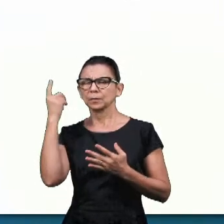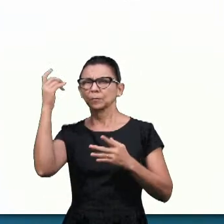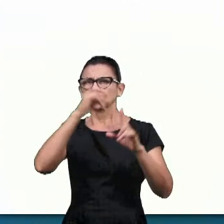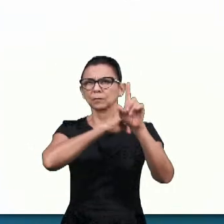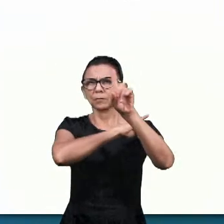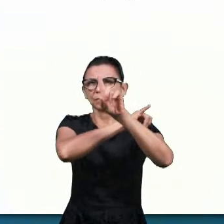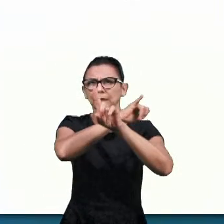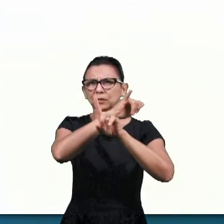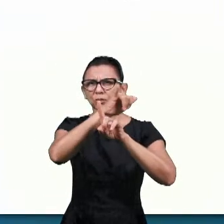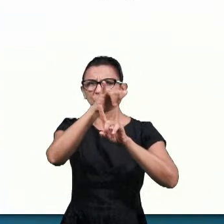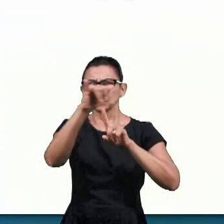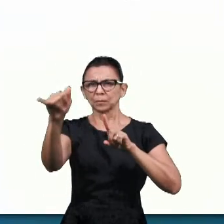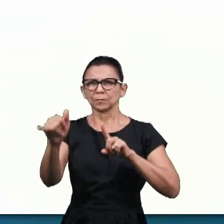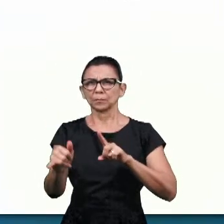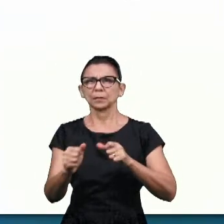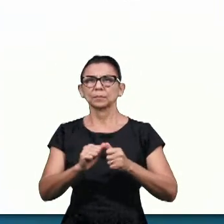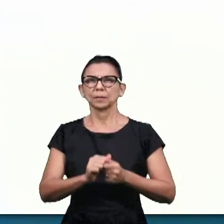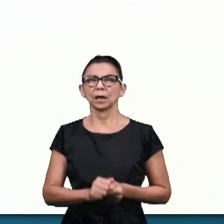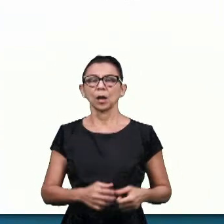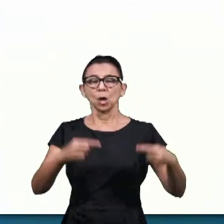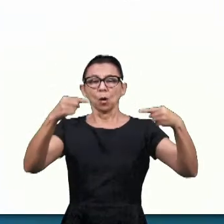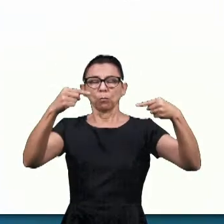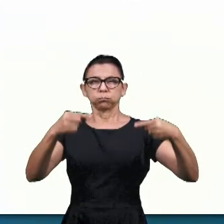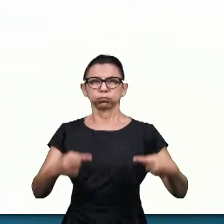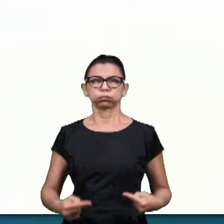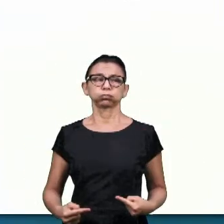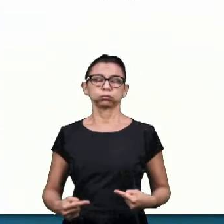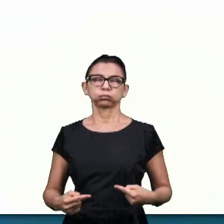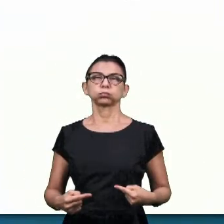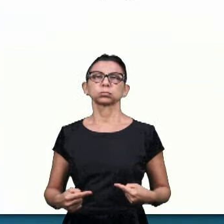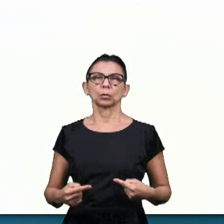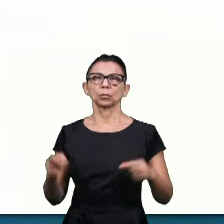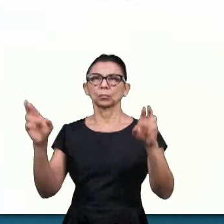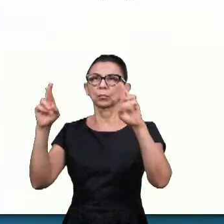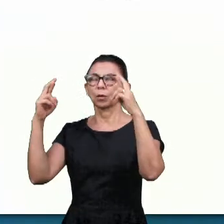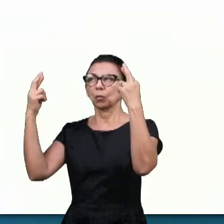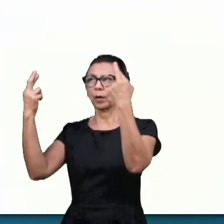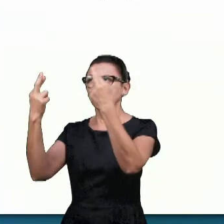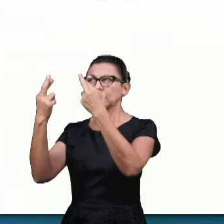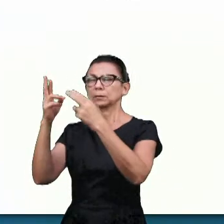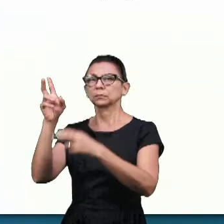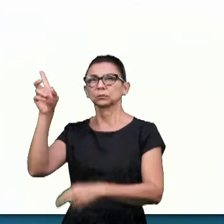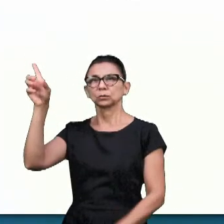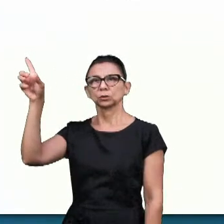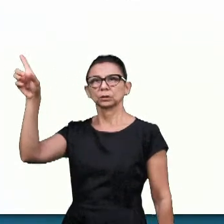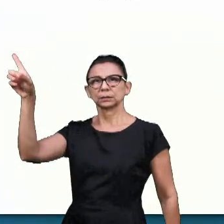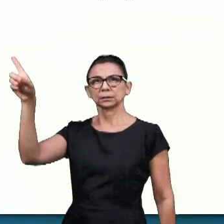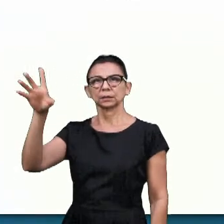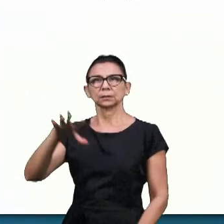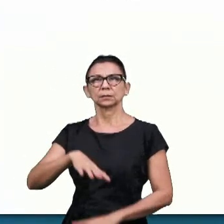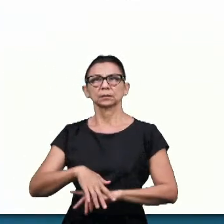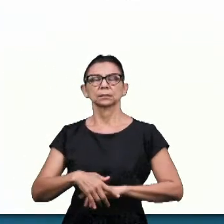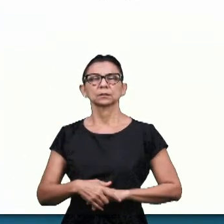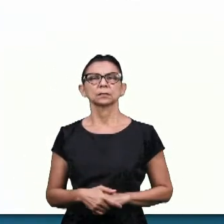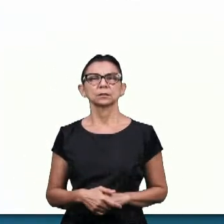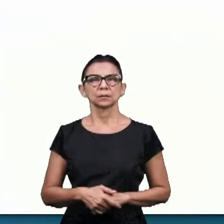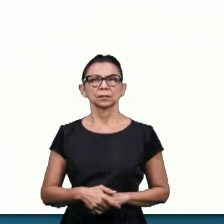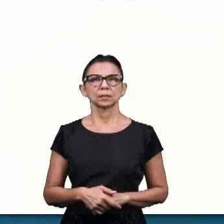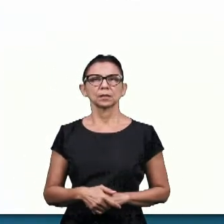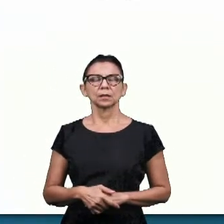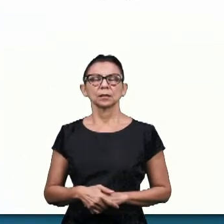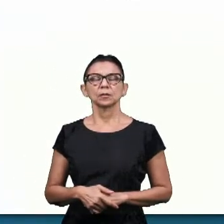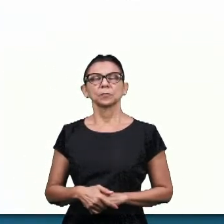fazem oposição ao reino de Deus. Guarde bem essa expressão aqui, tá certo? Objetivando facilitar a